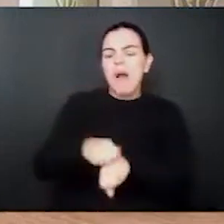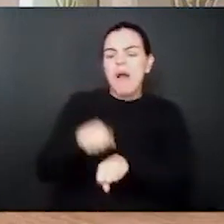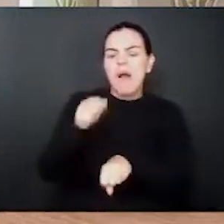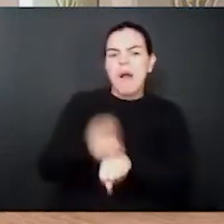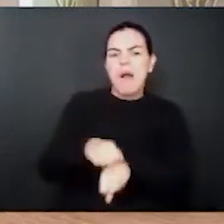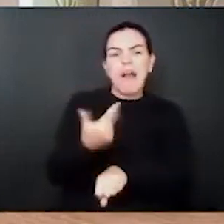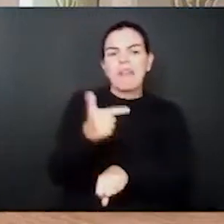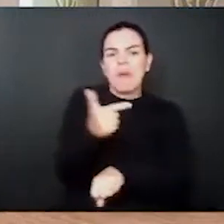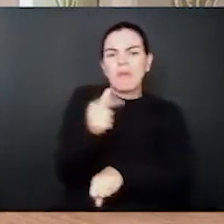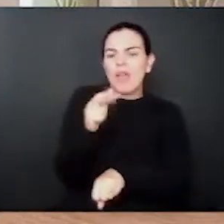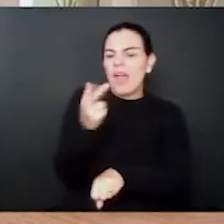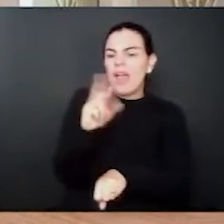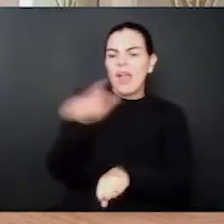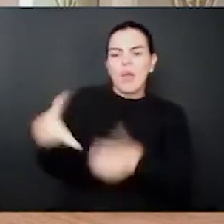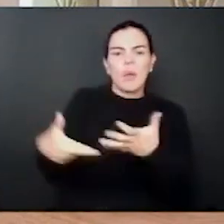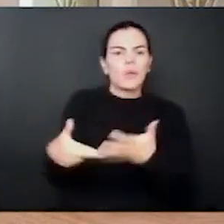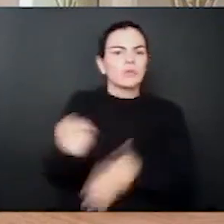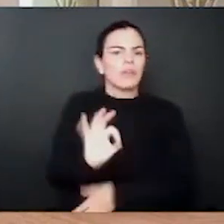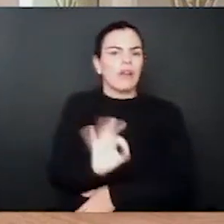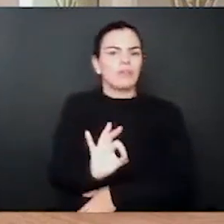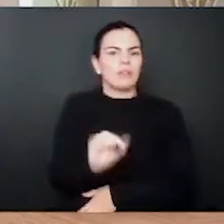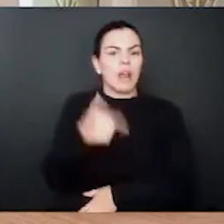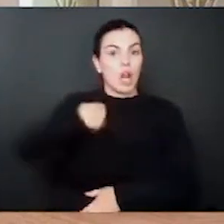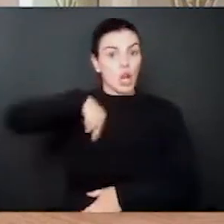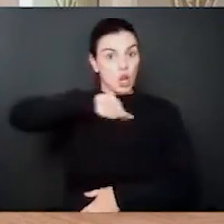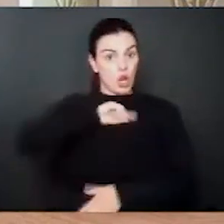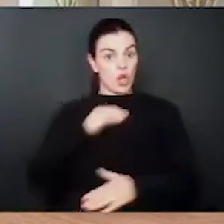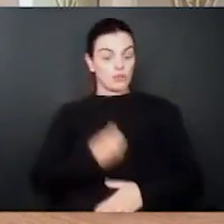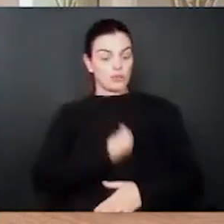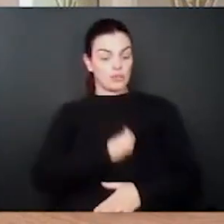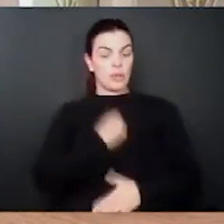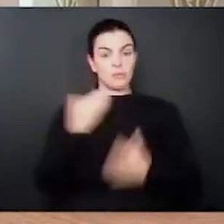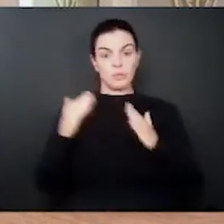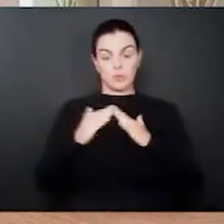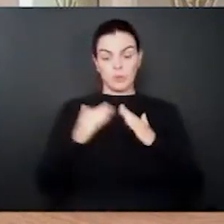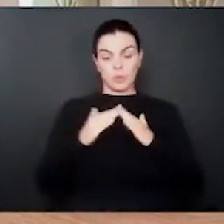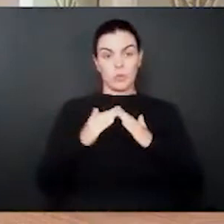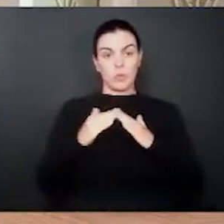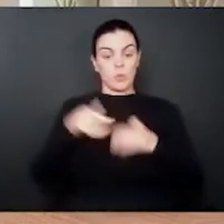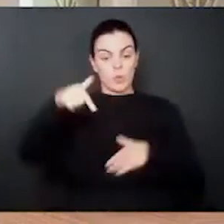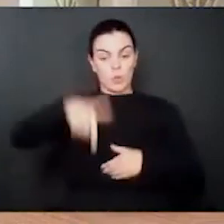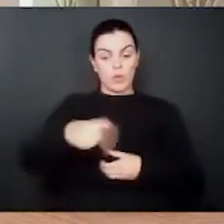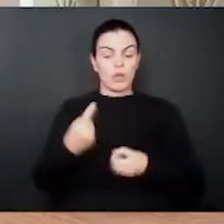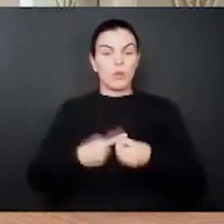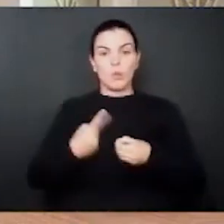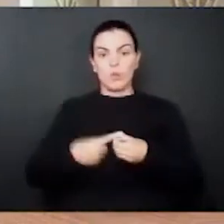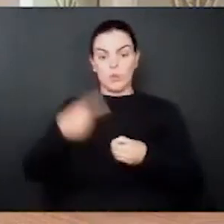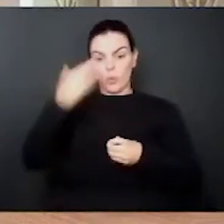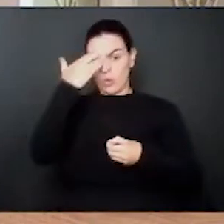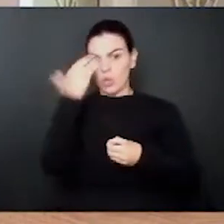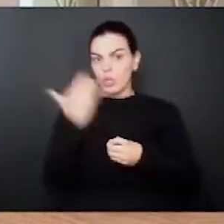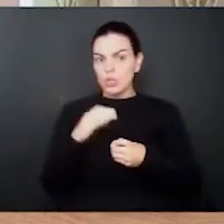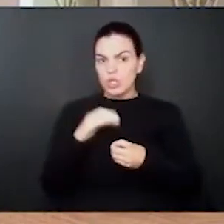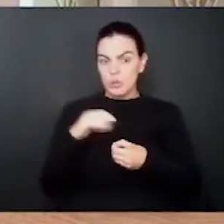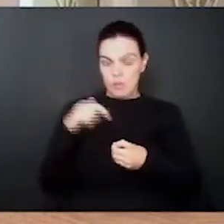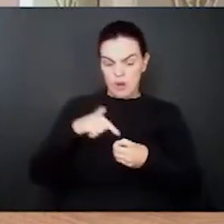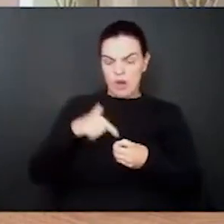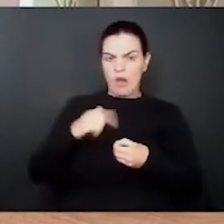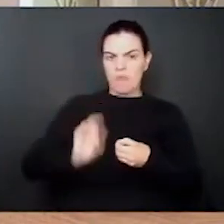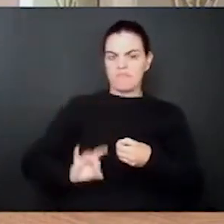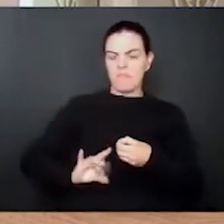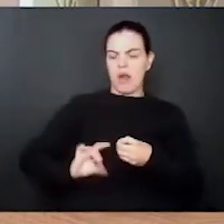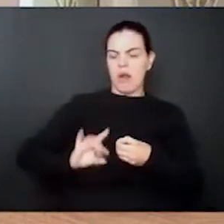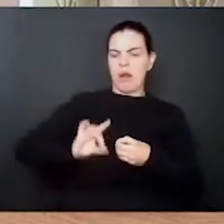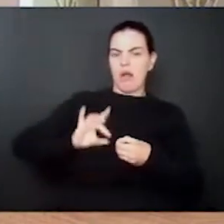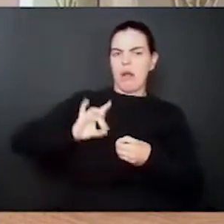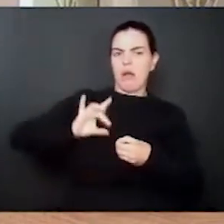nós moramos em Curitiba, que é o que tem de melhor no Brasil. Nós temos recursos. Curitiba é uma cidade rica se